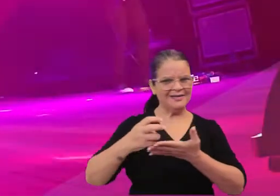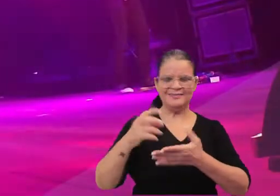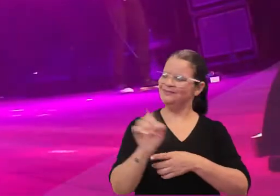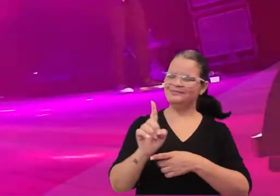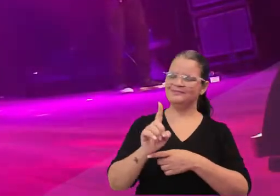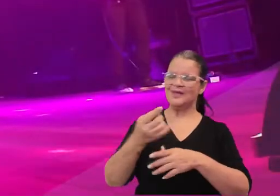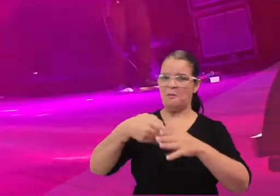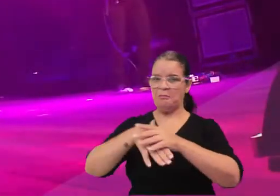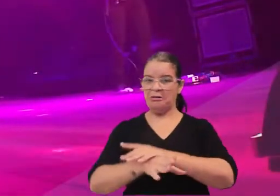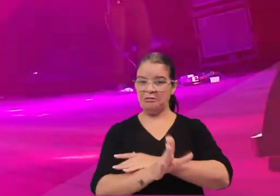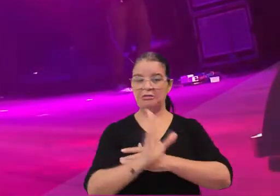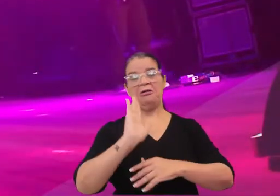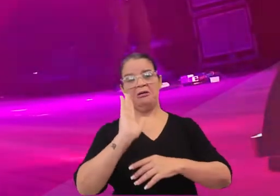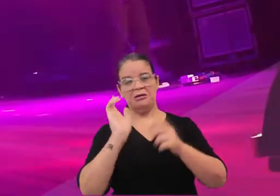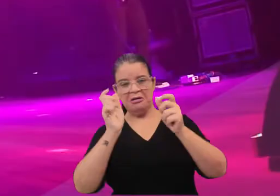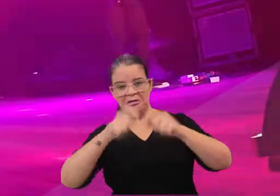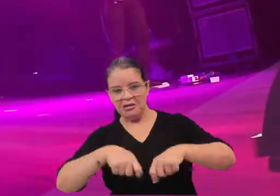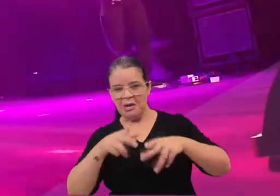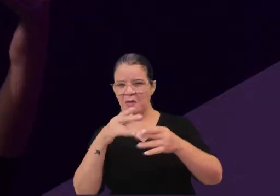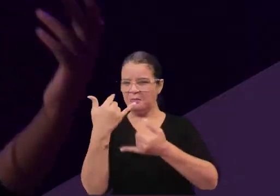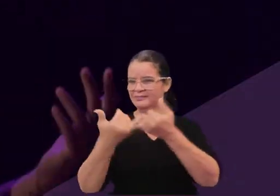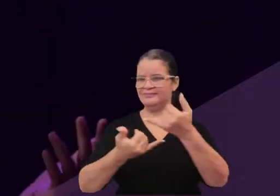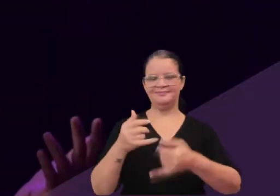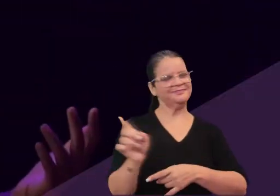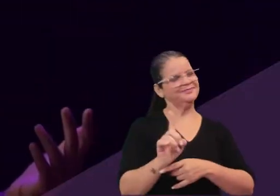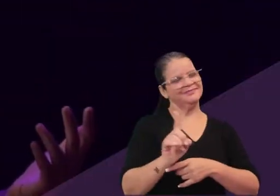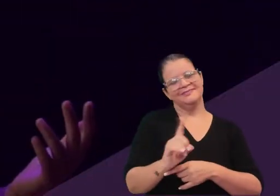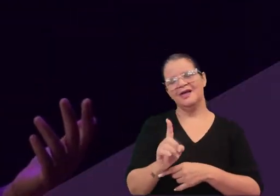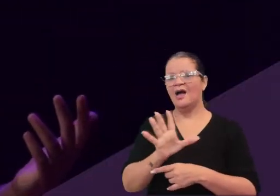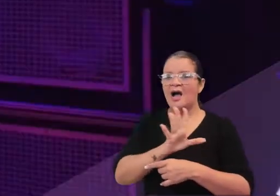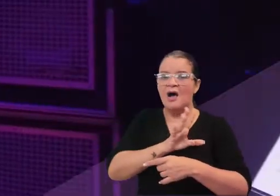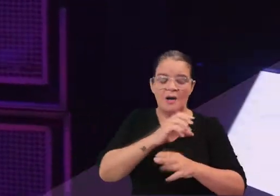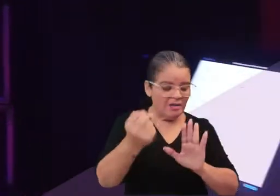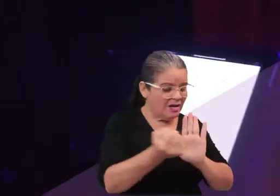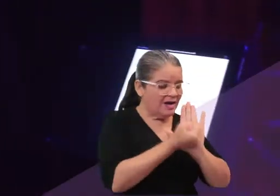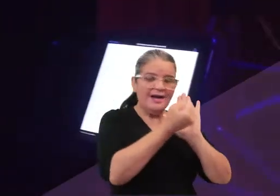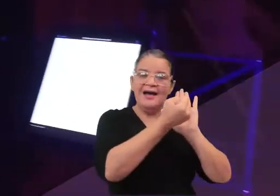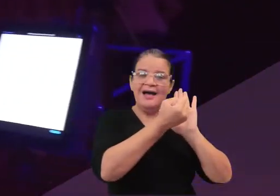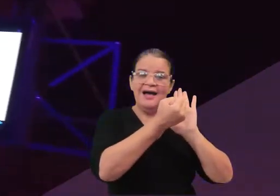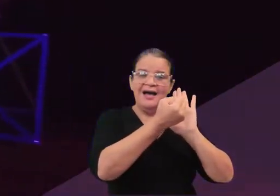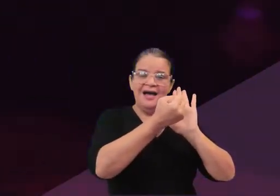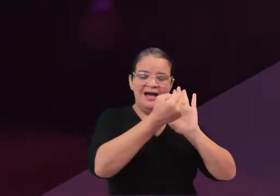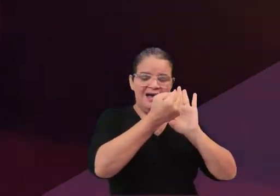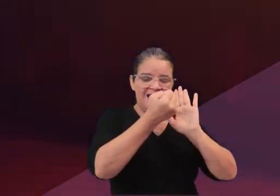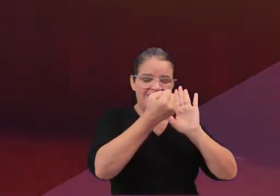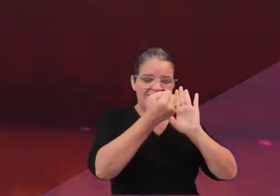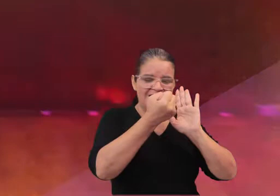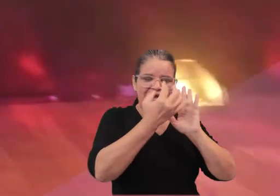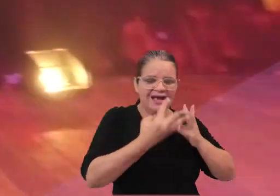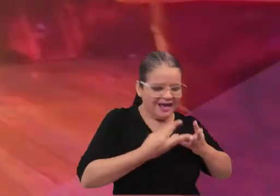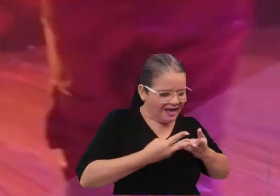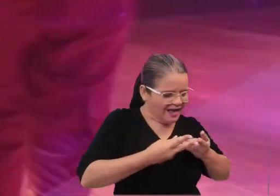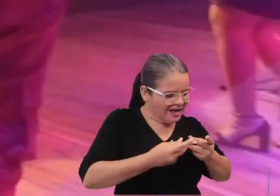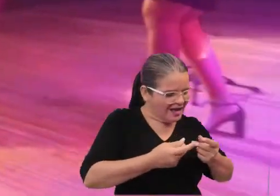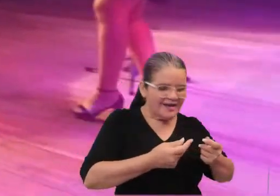Não é coisa de momento, raiva passageira, mania que dá e passa, feito brincadeira. O